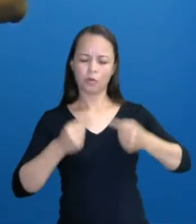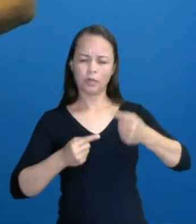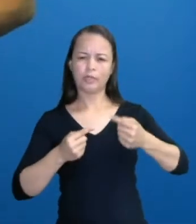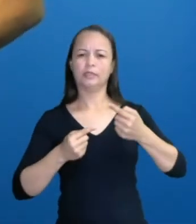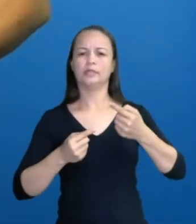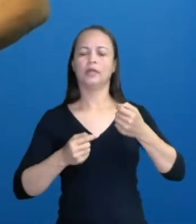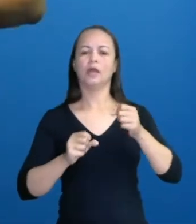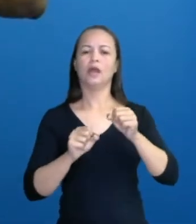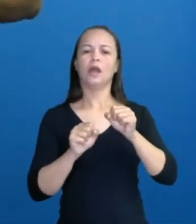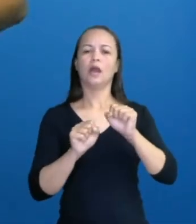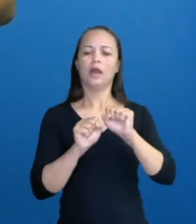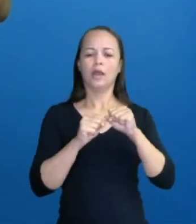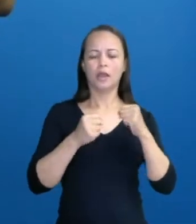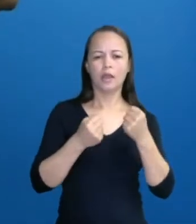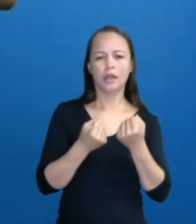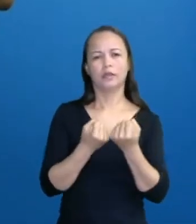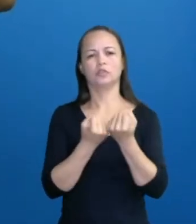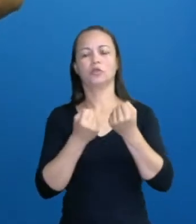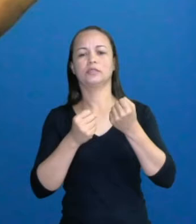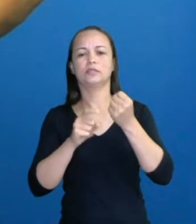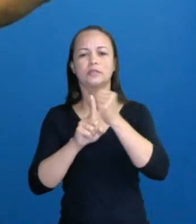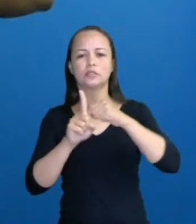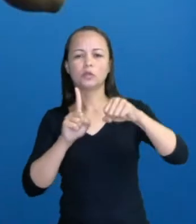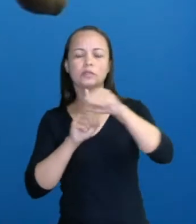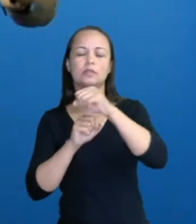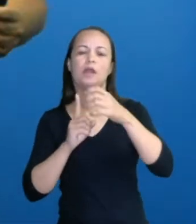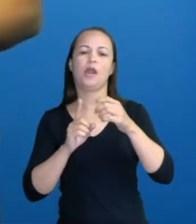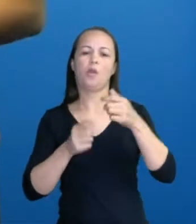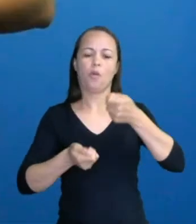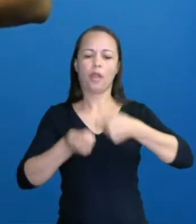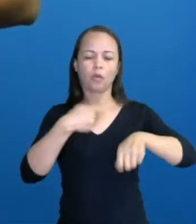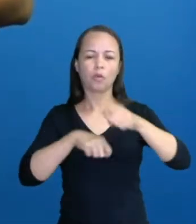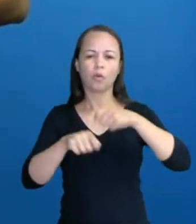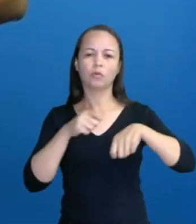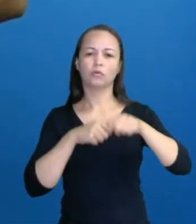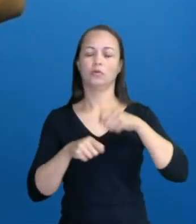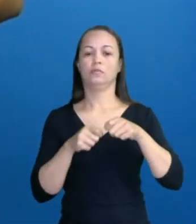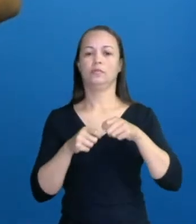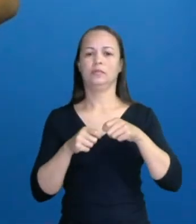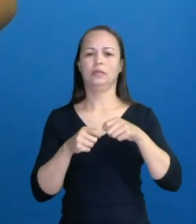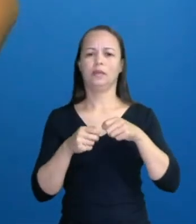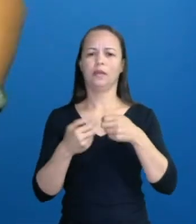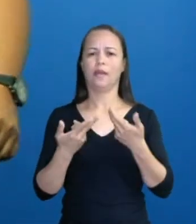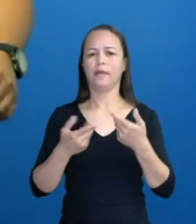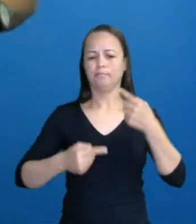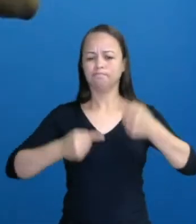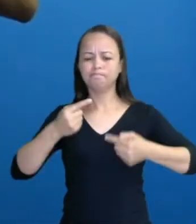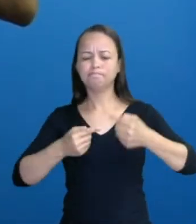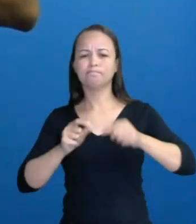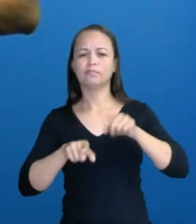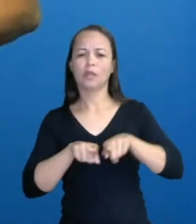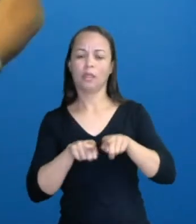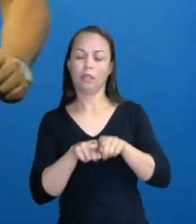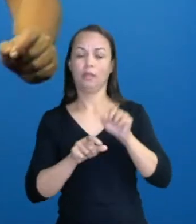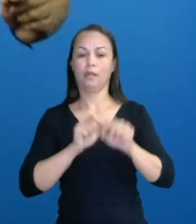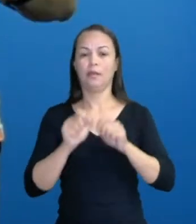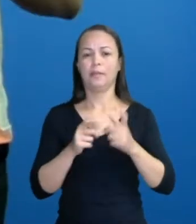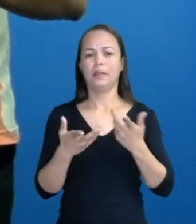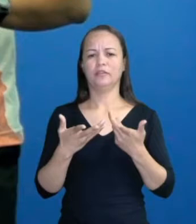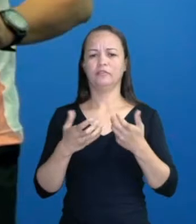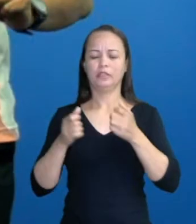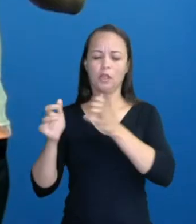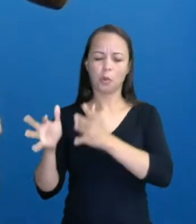social, cultural que vai vigorar na Europa durante praticamente toda a Idade Média. Vai ser justamente no decorrer do